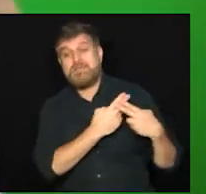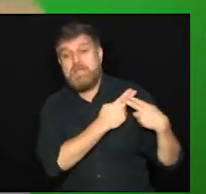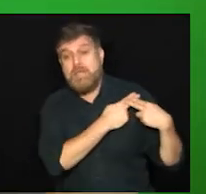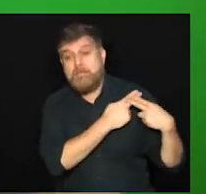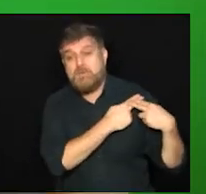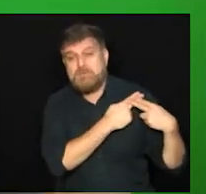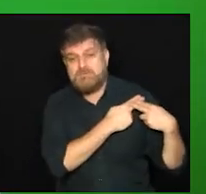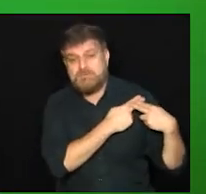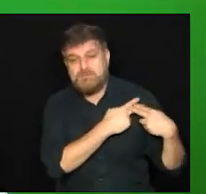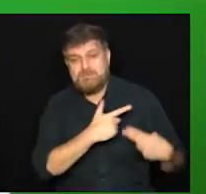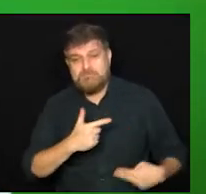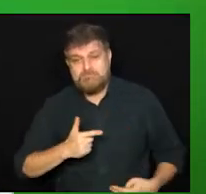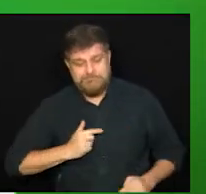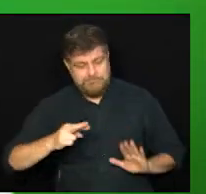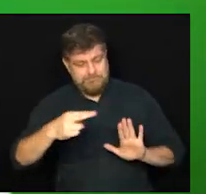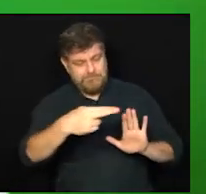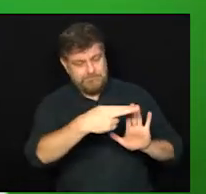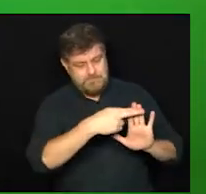tem respeitado